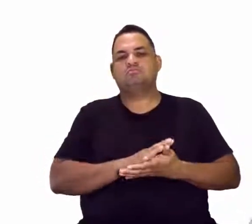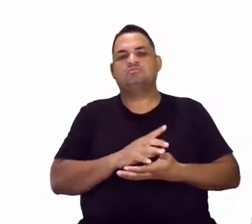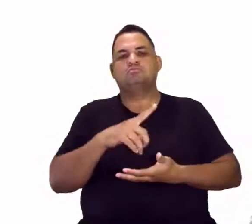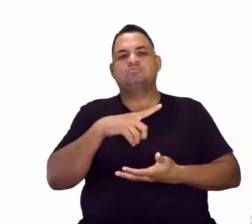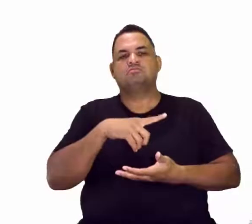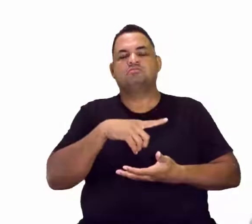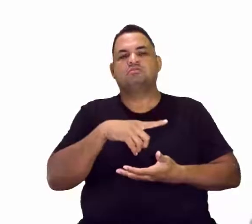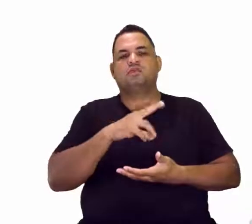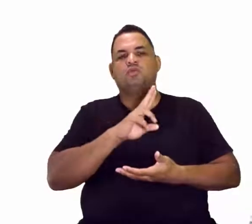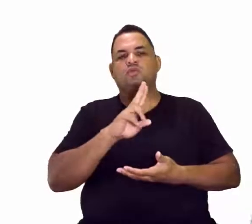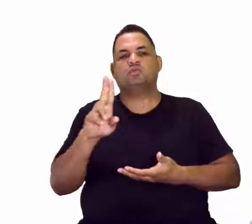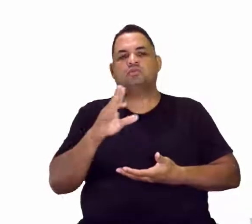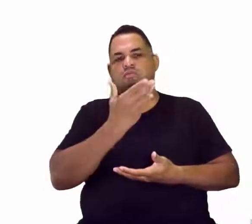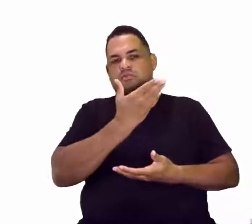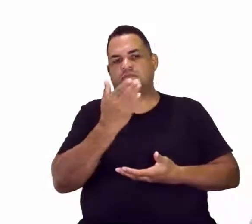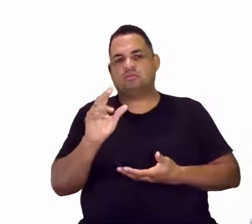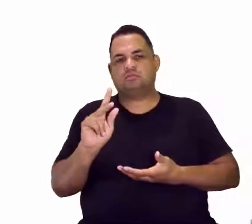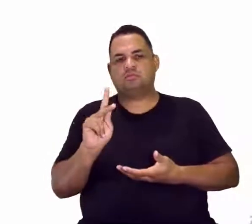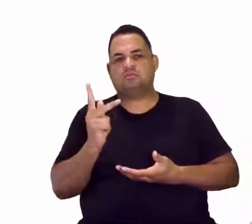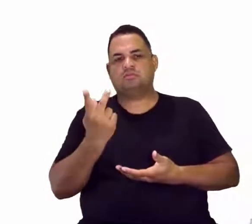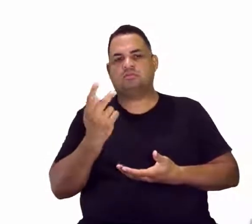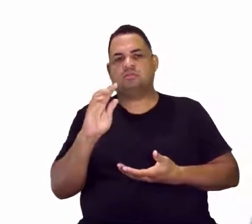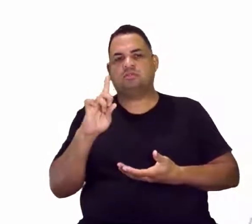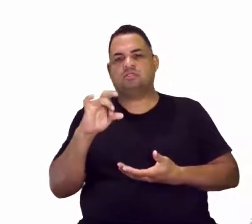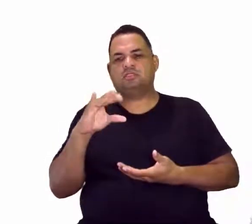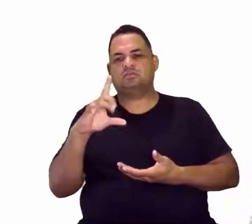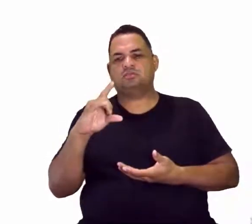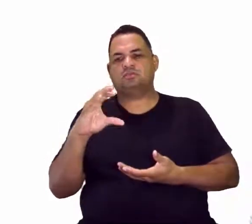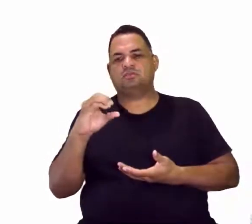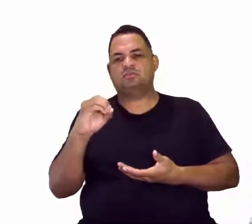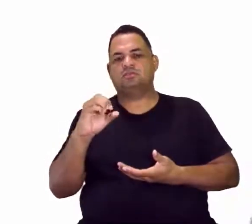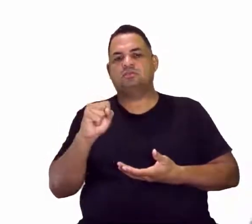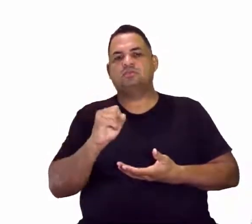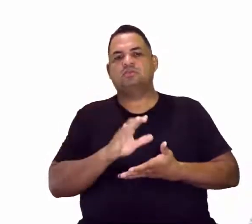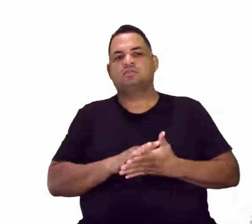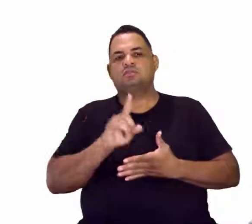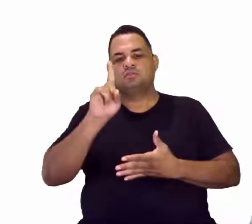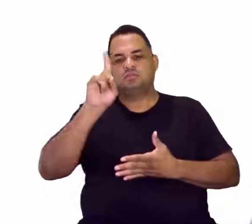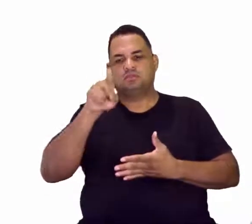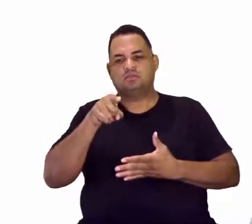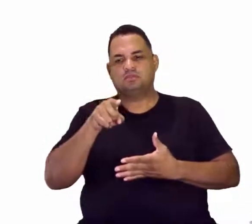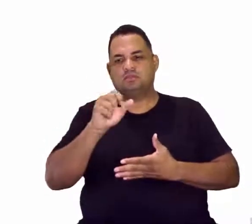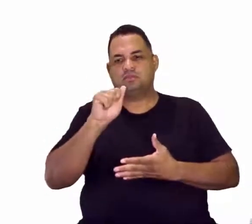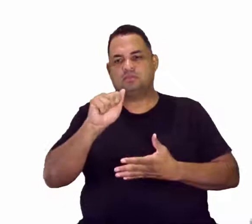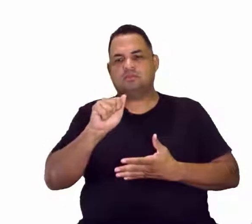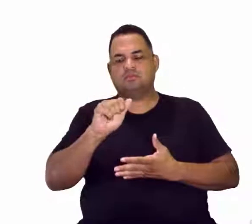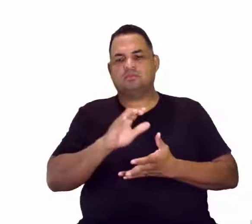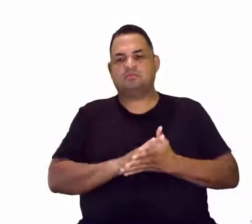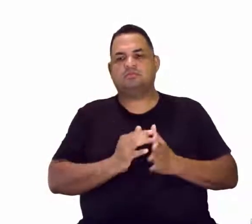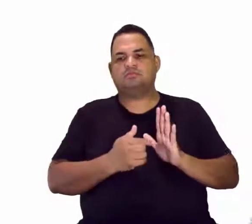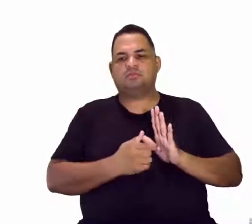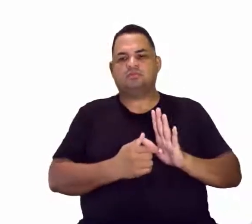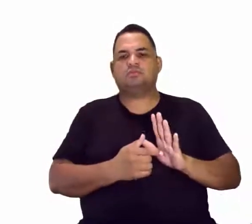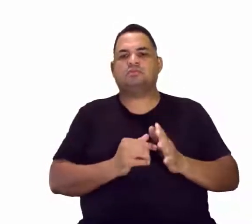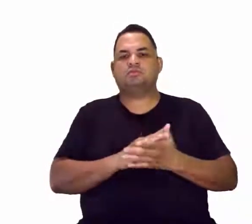são classificados como hidrácidos, com esse acento no A aí para identificar o